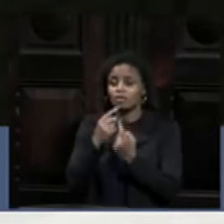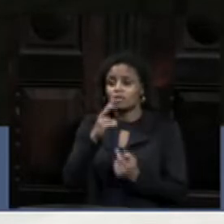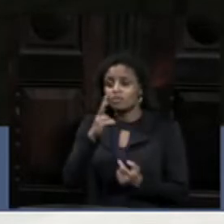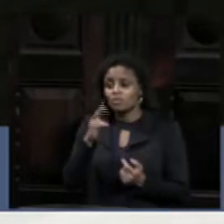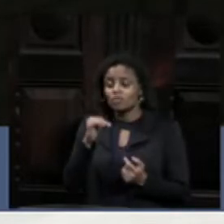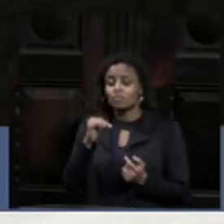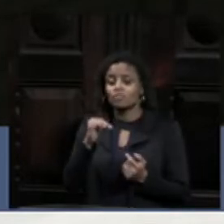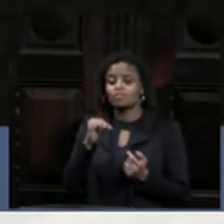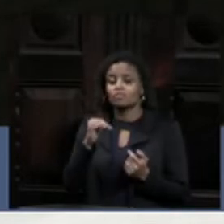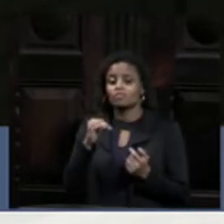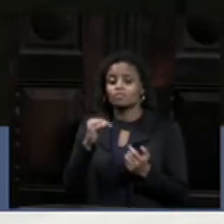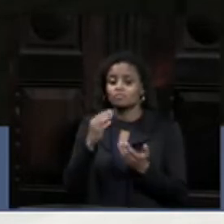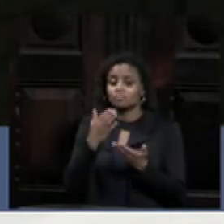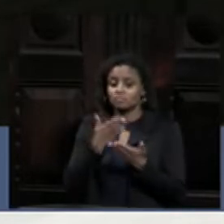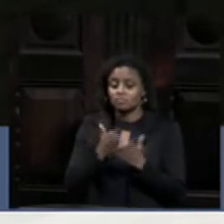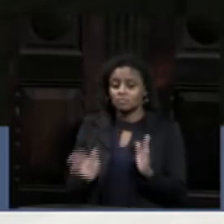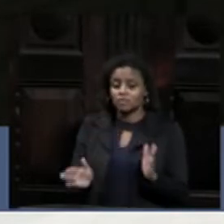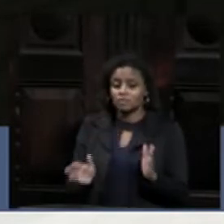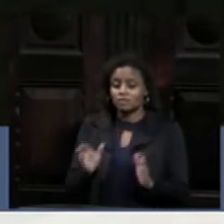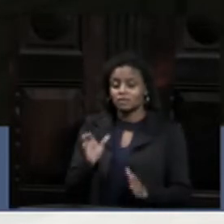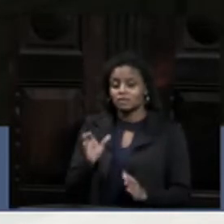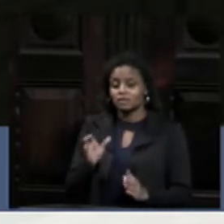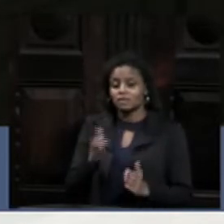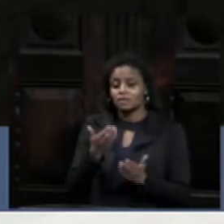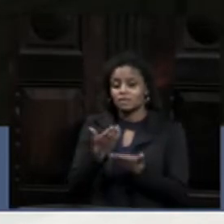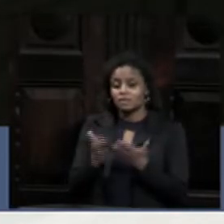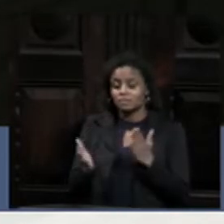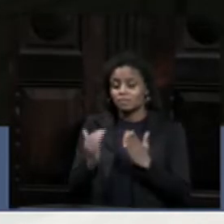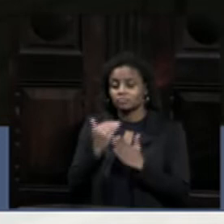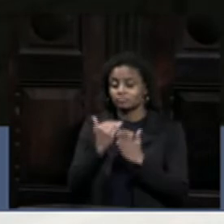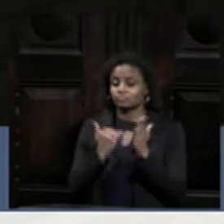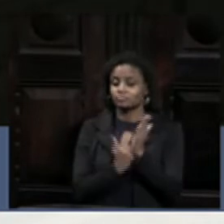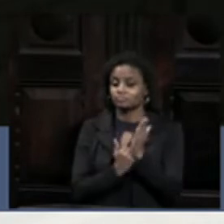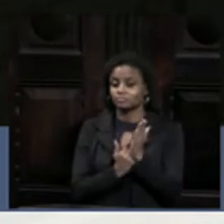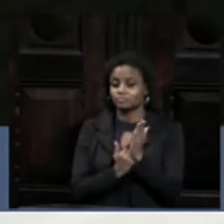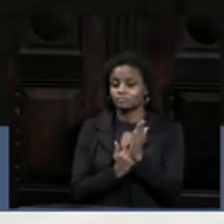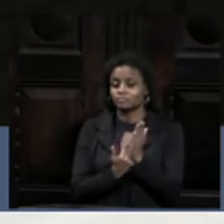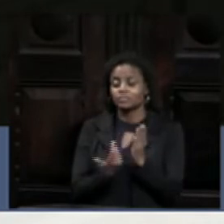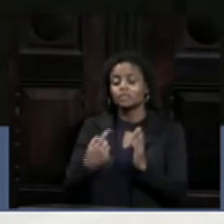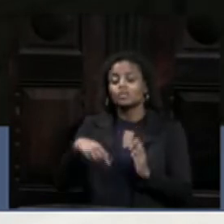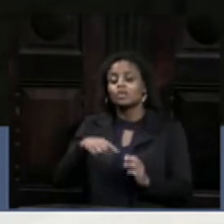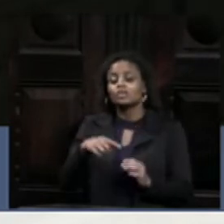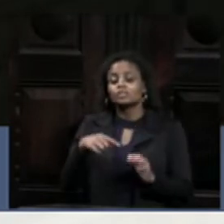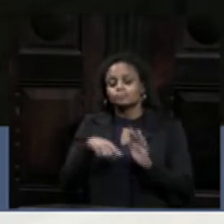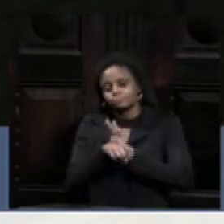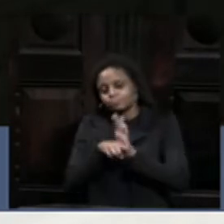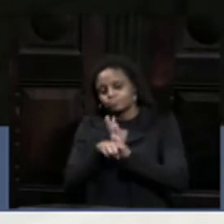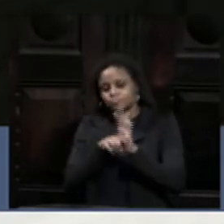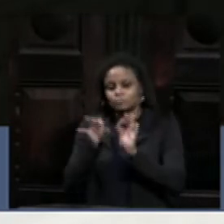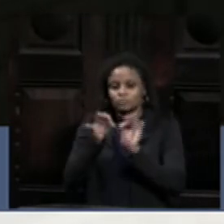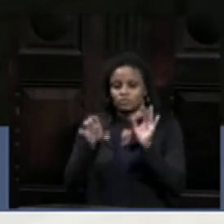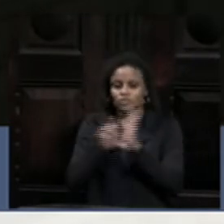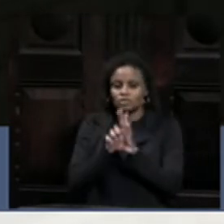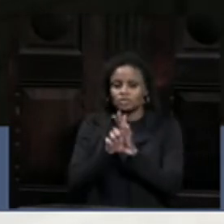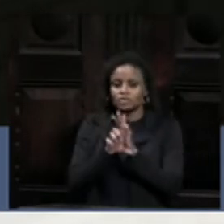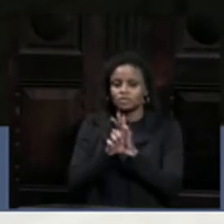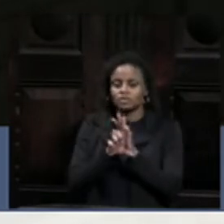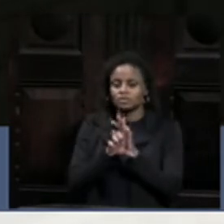oportunidade de apreciar esse projeto. Eu só quero fazer um registro em